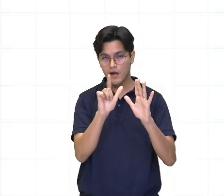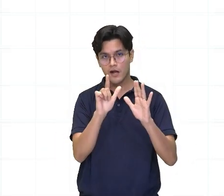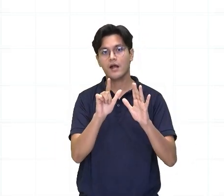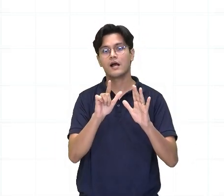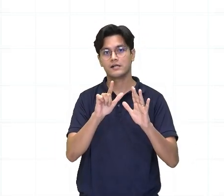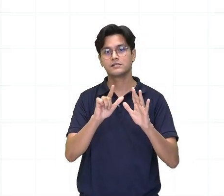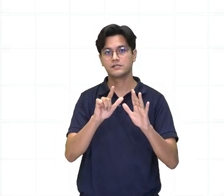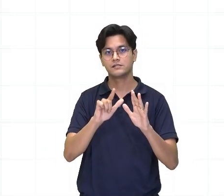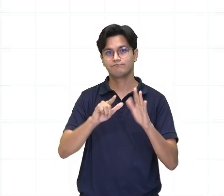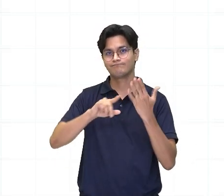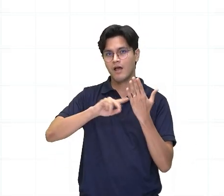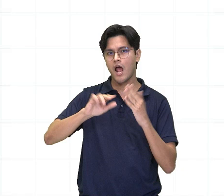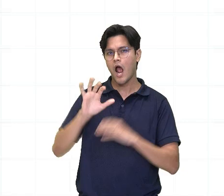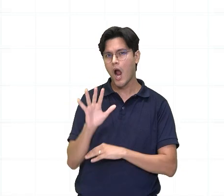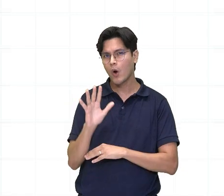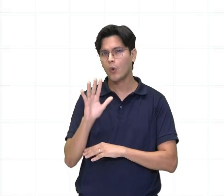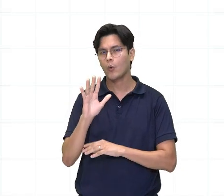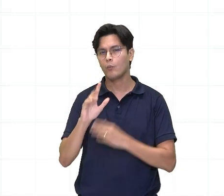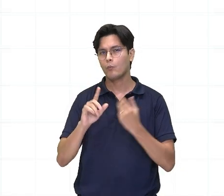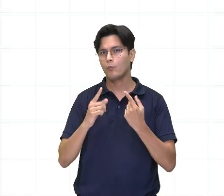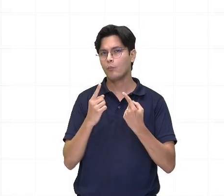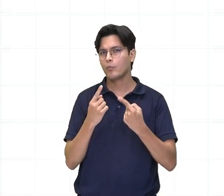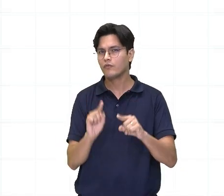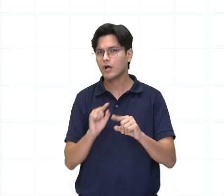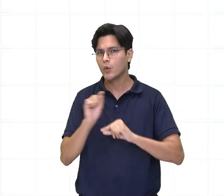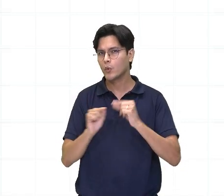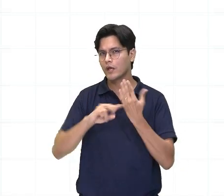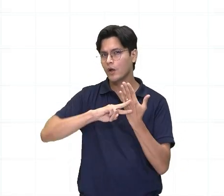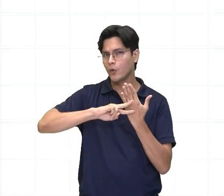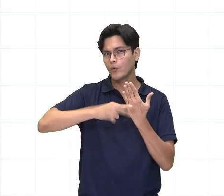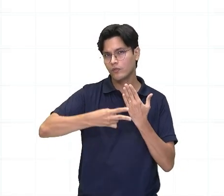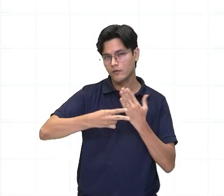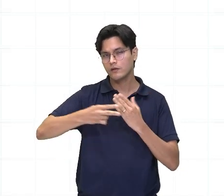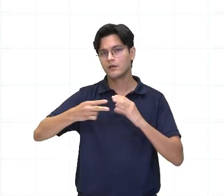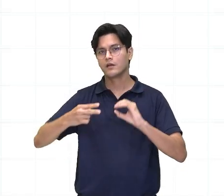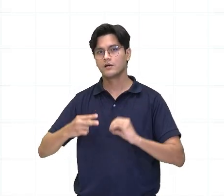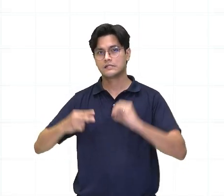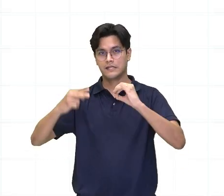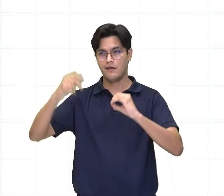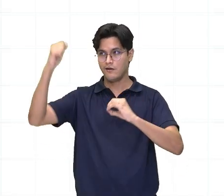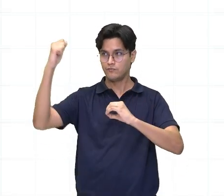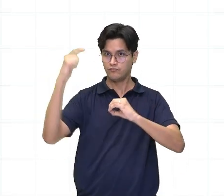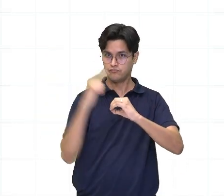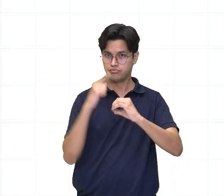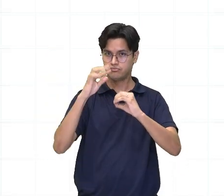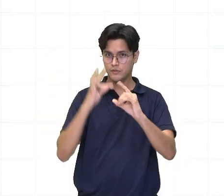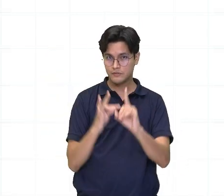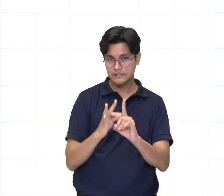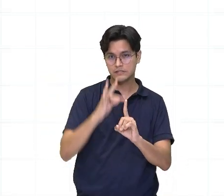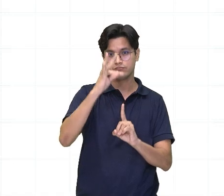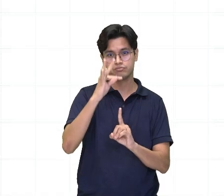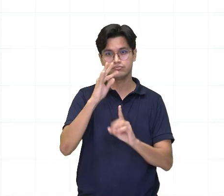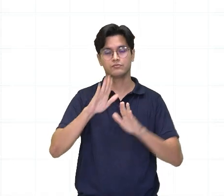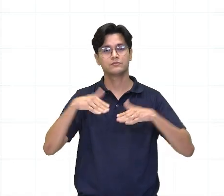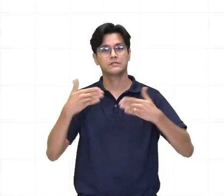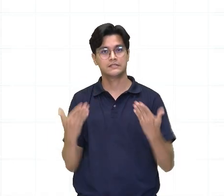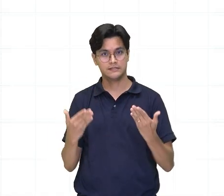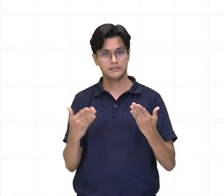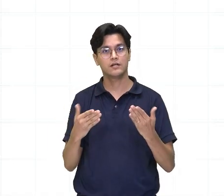estufa, e aí quando aumenta, né, quando ajuda o aumento desses gases, é que causa ali